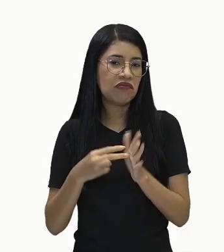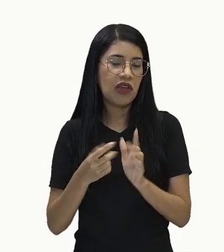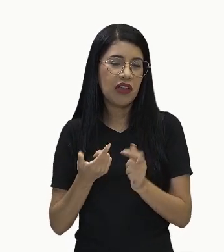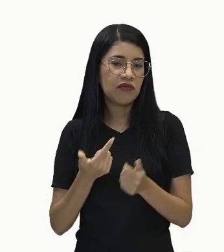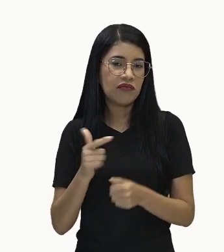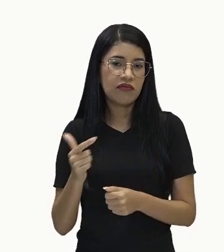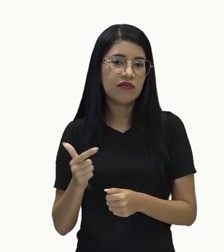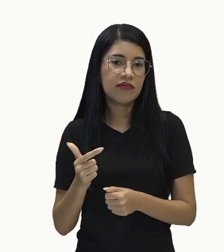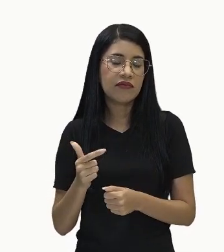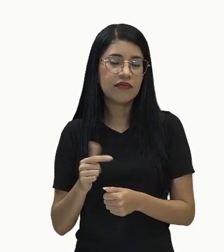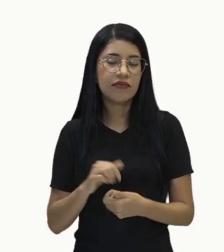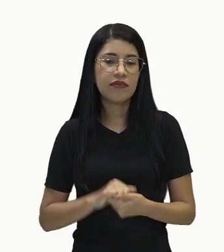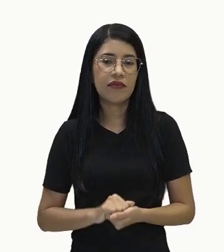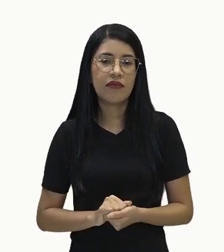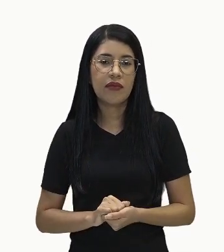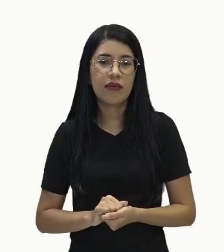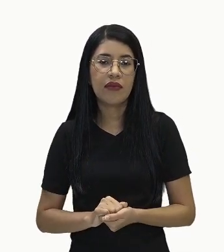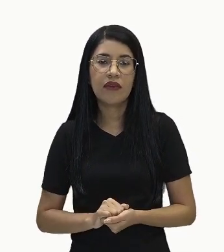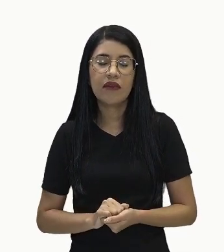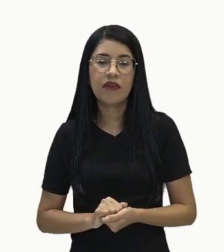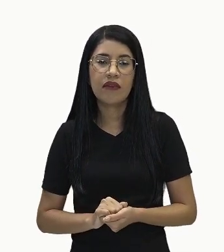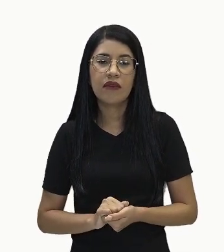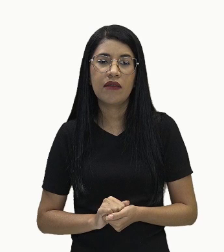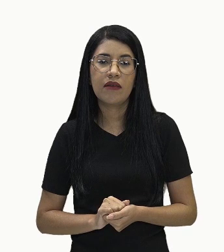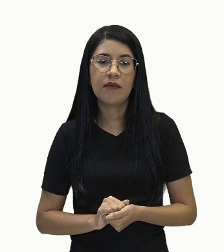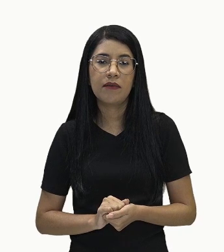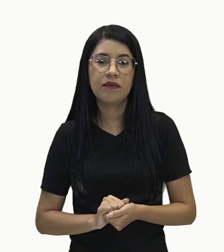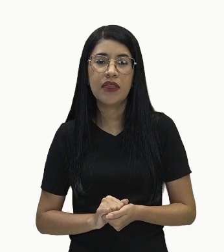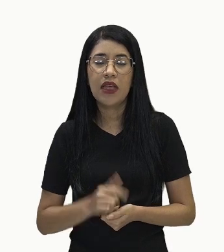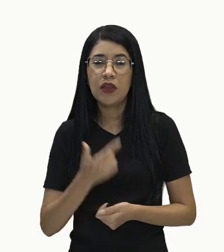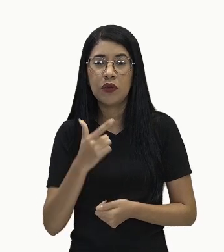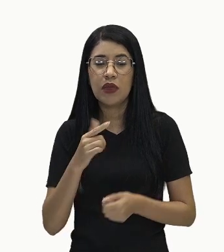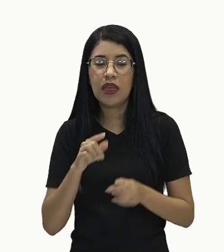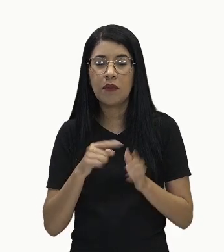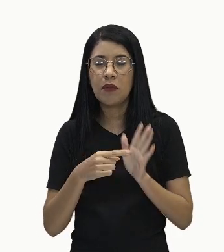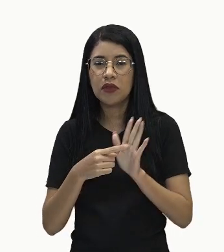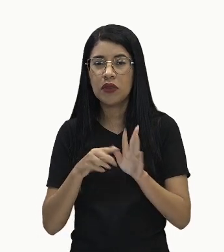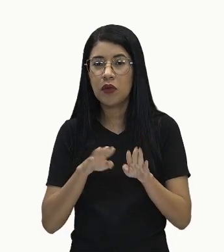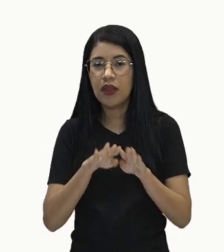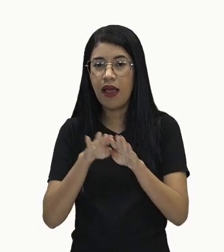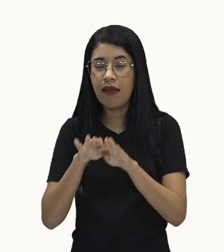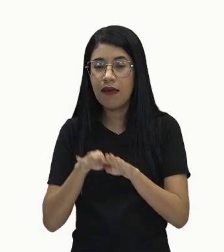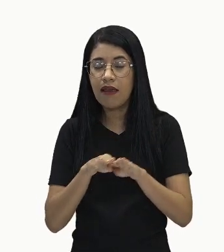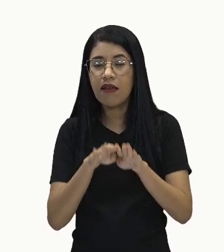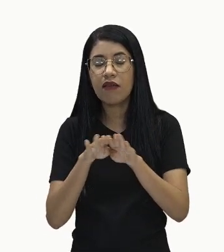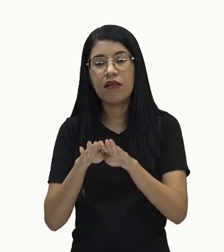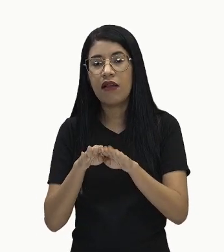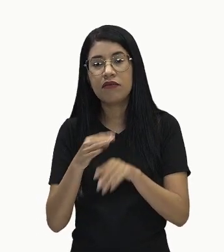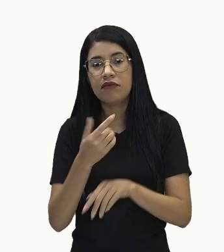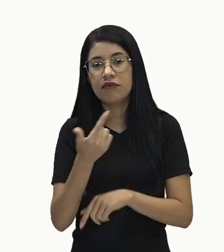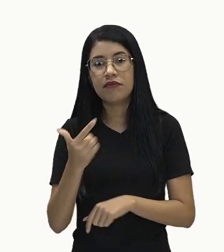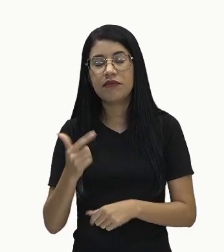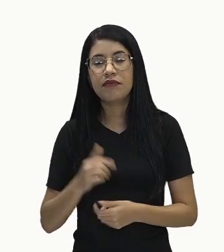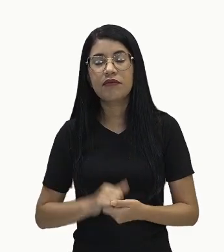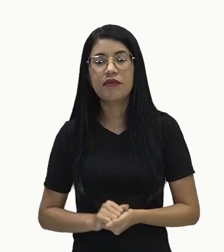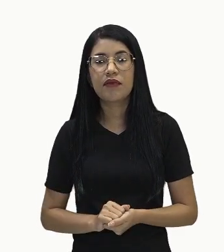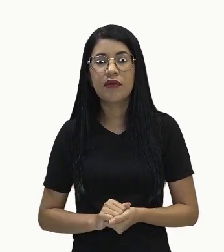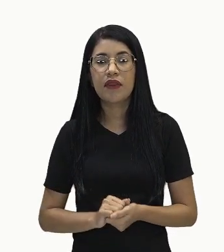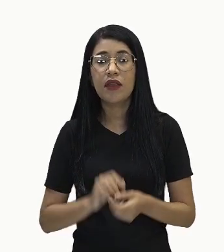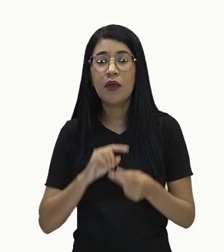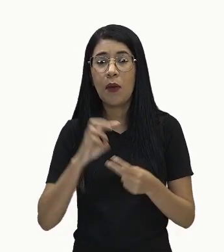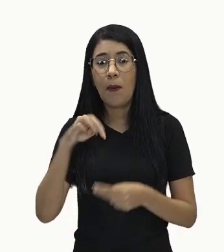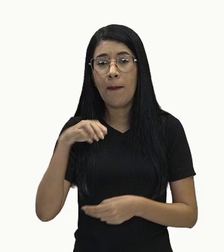iguais. De fato são, né? Mas isso não quer dizer nada. A média e a mediana são medidas de tendência, mas